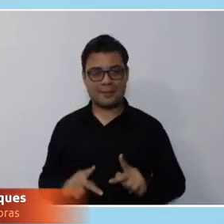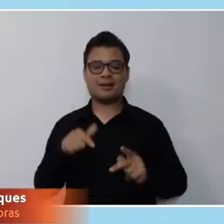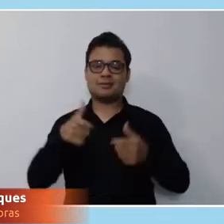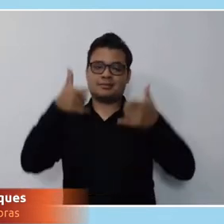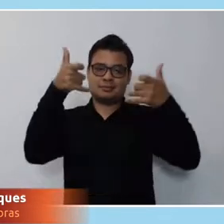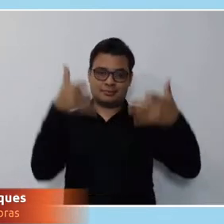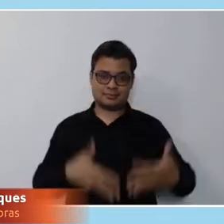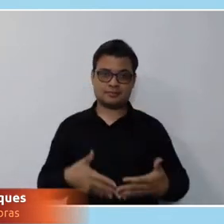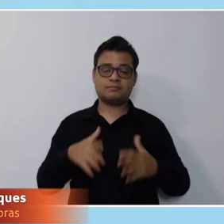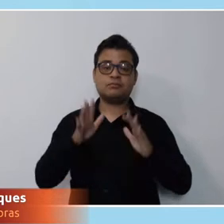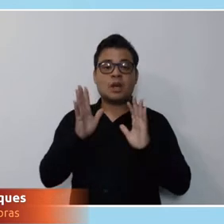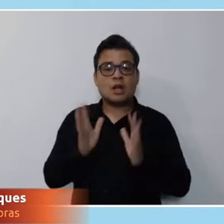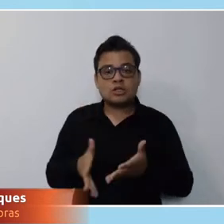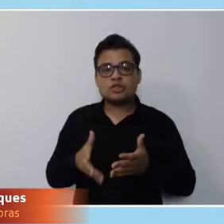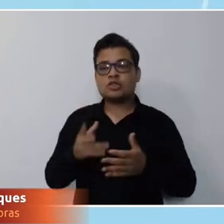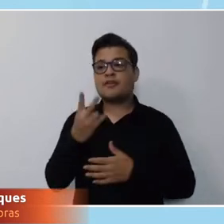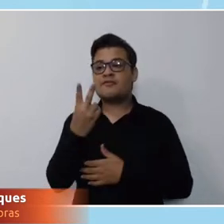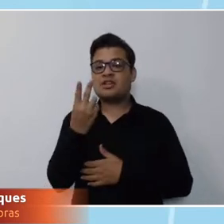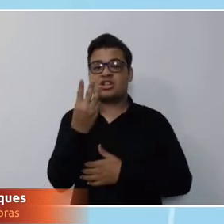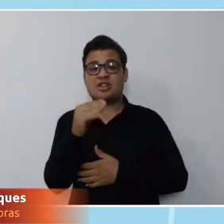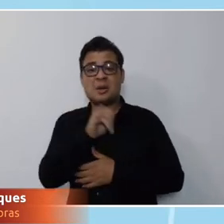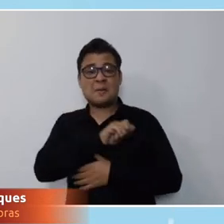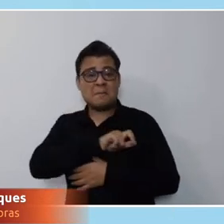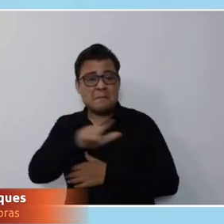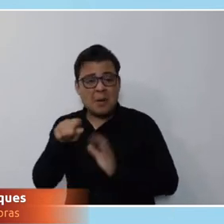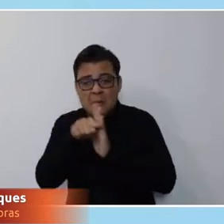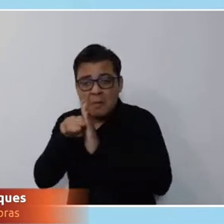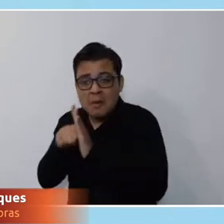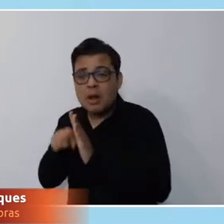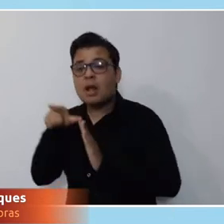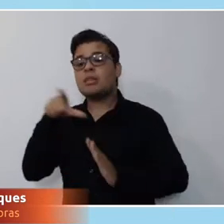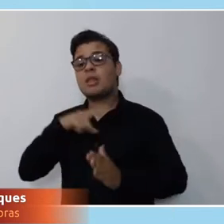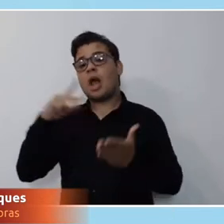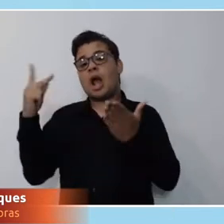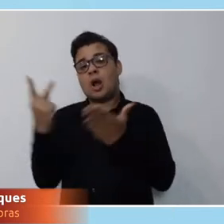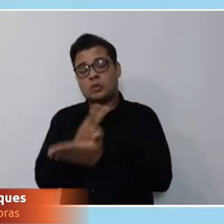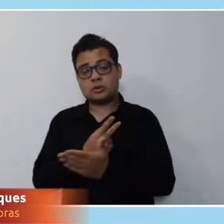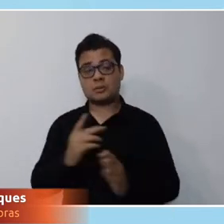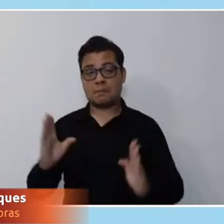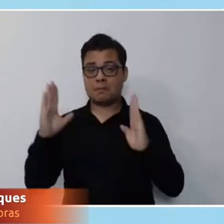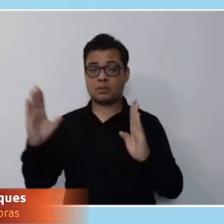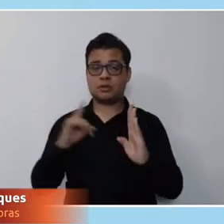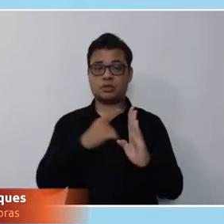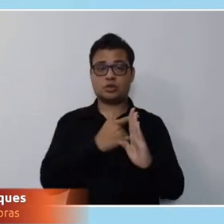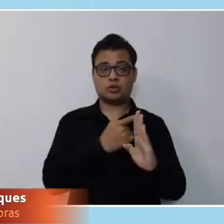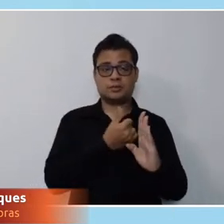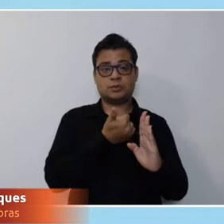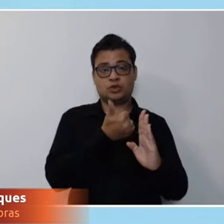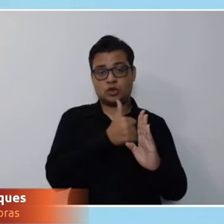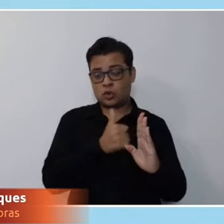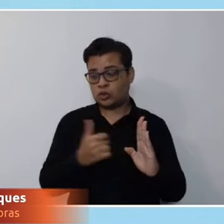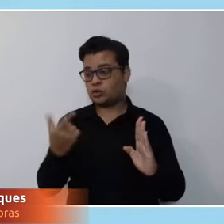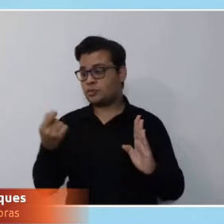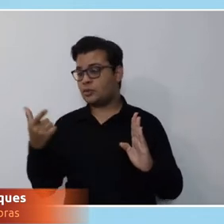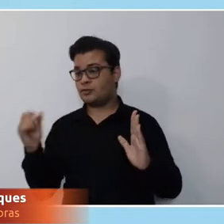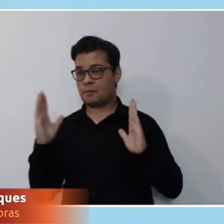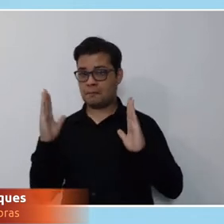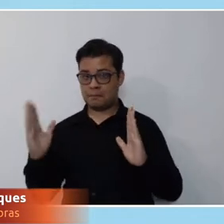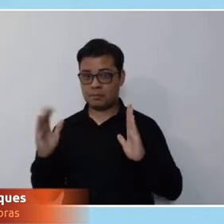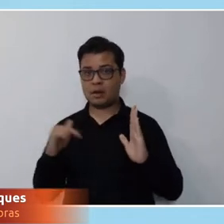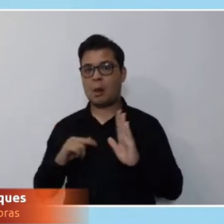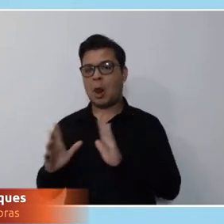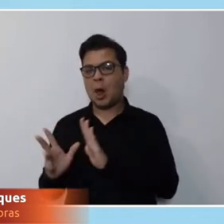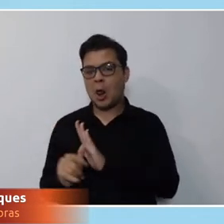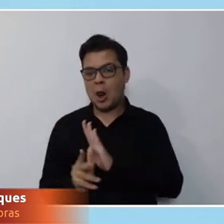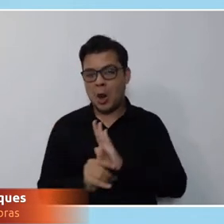mil ocorrências de desvios de armas entre 2011 e 2020. E observou que em